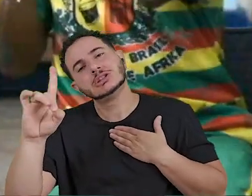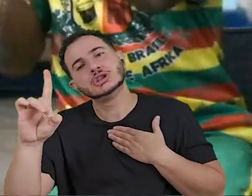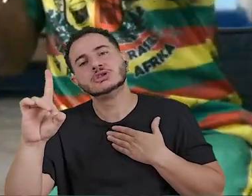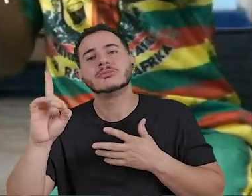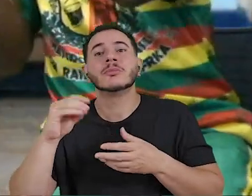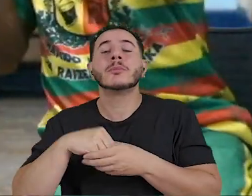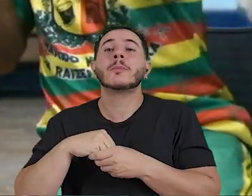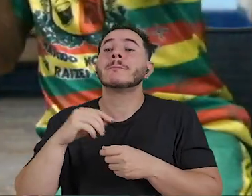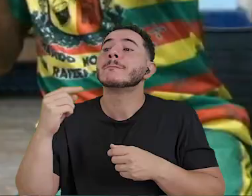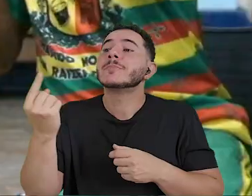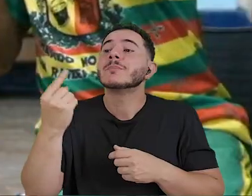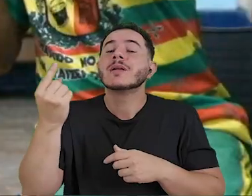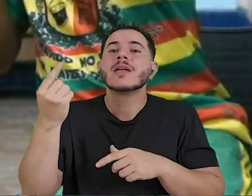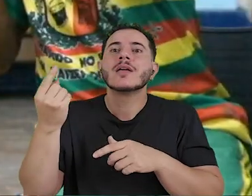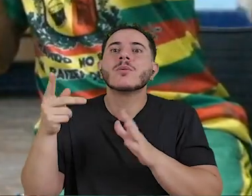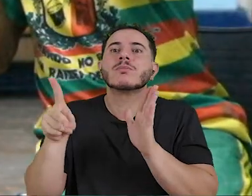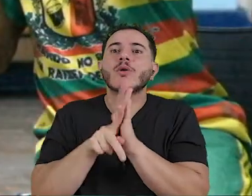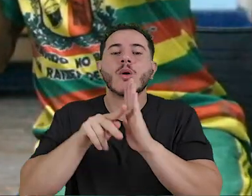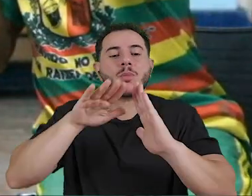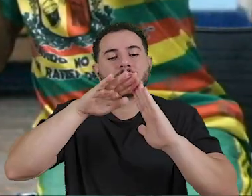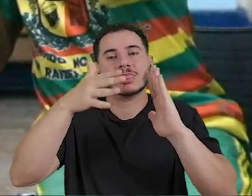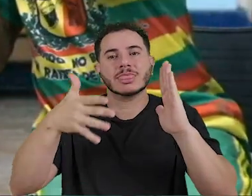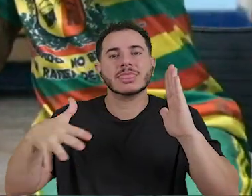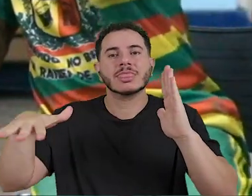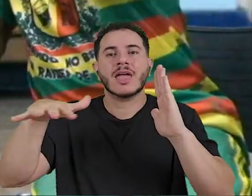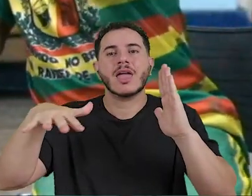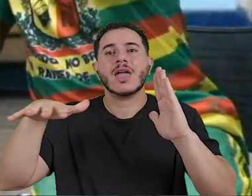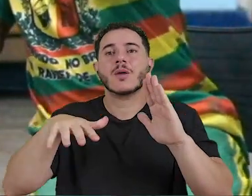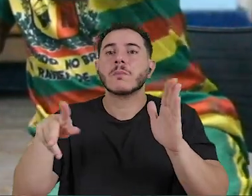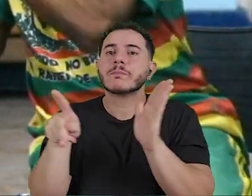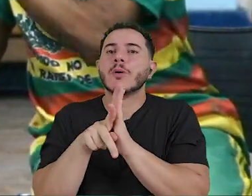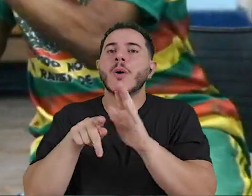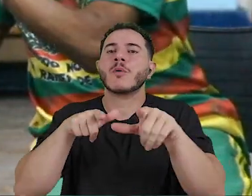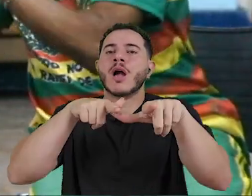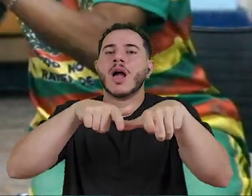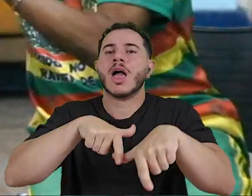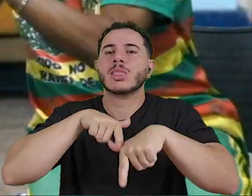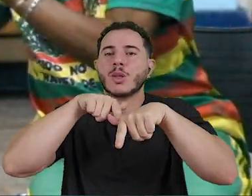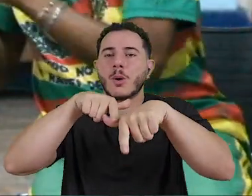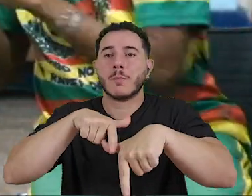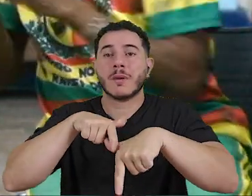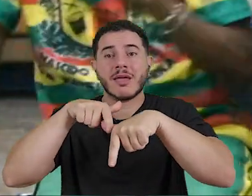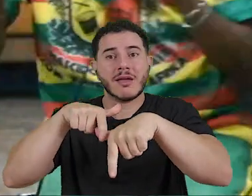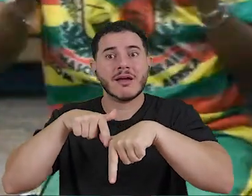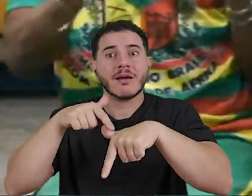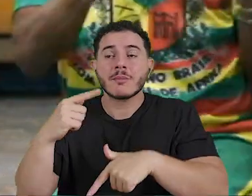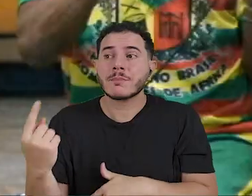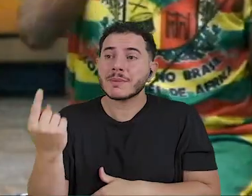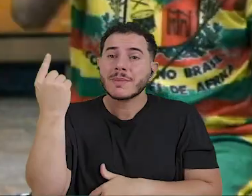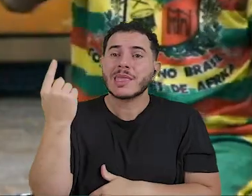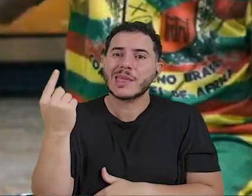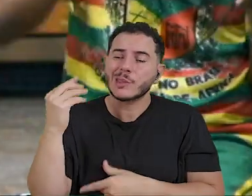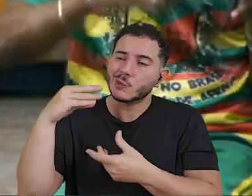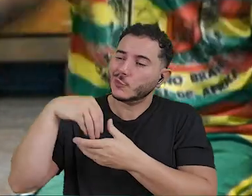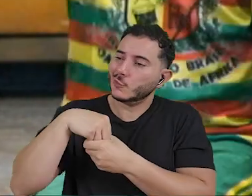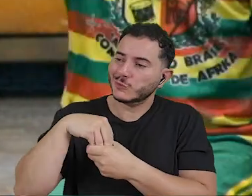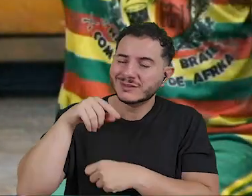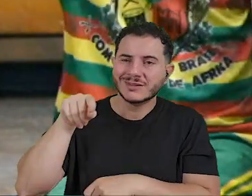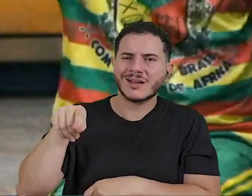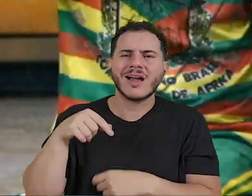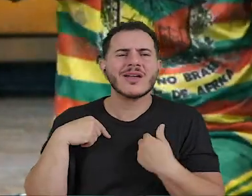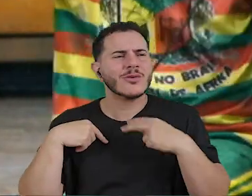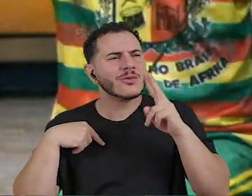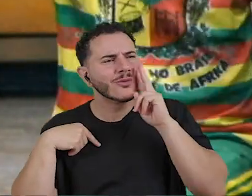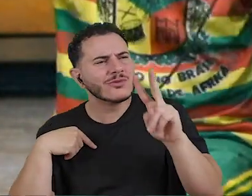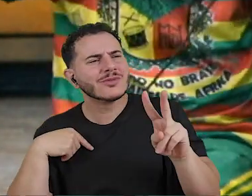candomblé de Pernambuco, não é nem de Recife, Pernambuco, nele. E foi lá onde eu vi uma